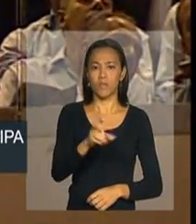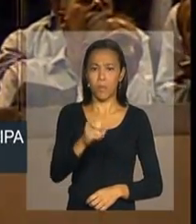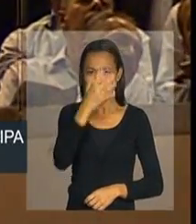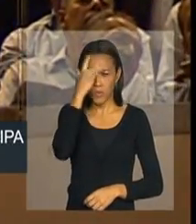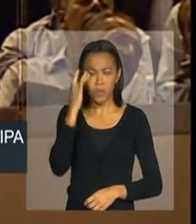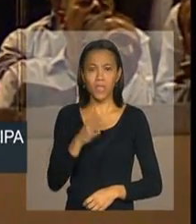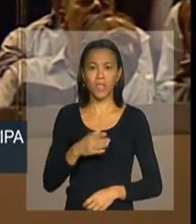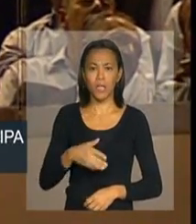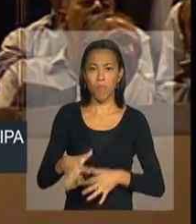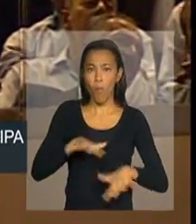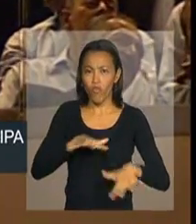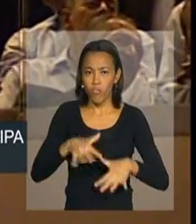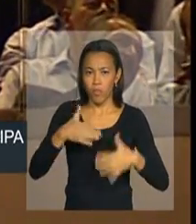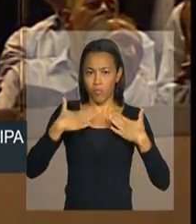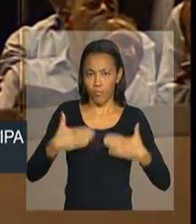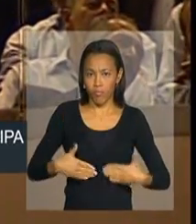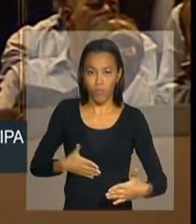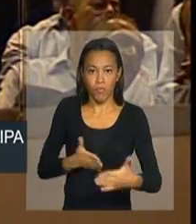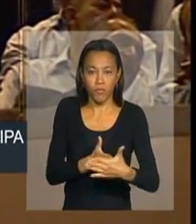mobilidade reduzida.